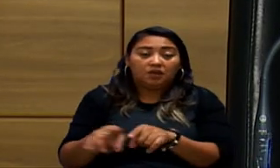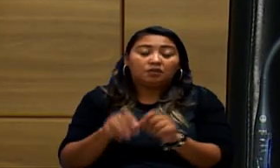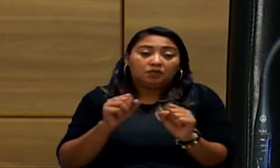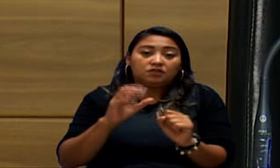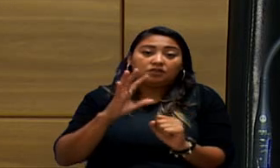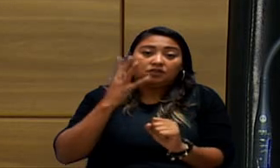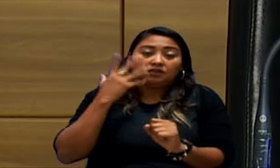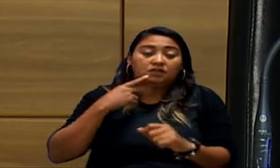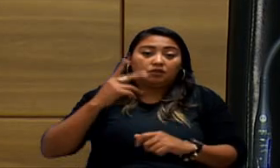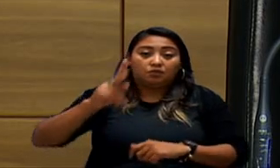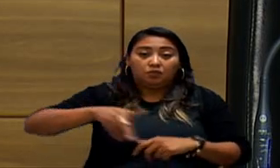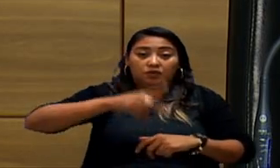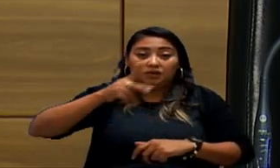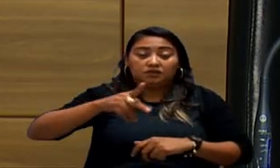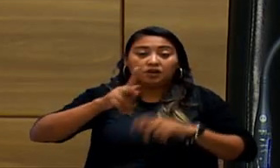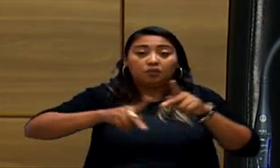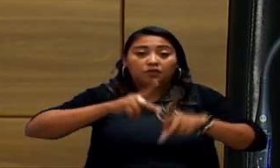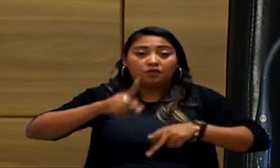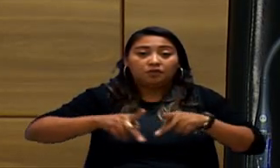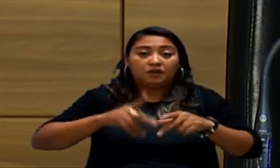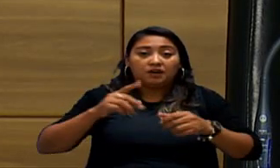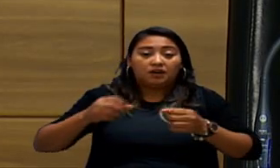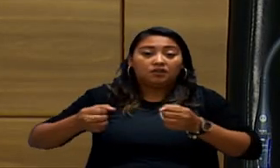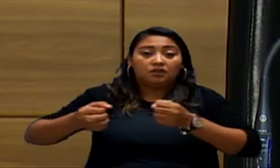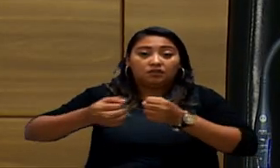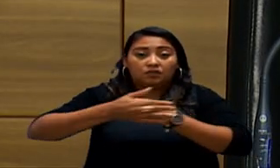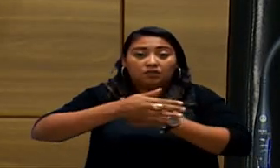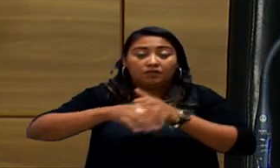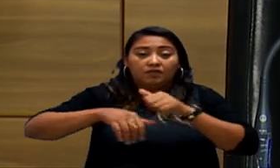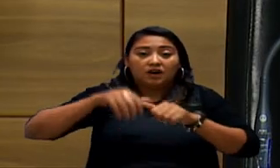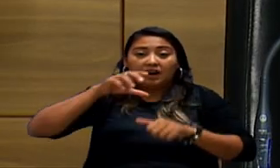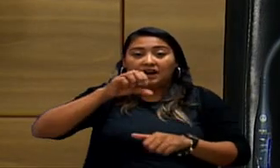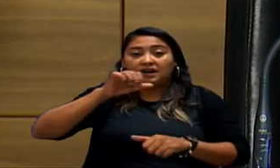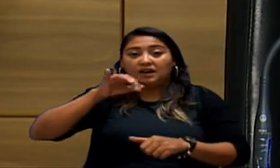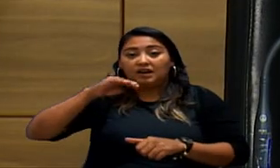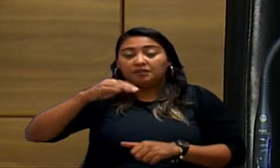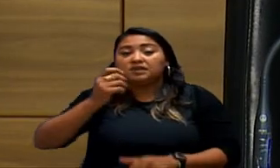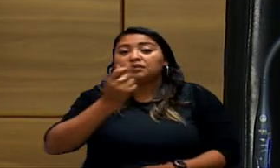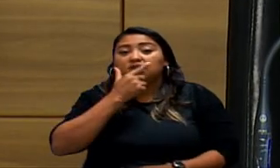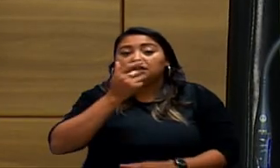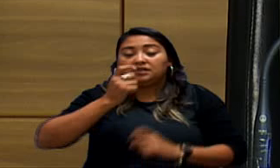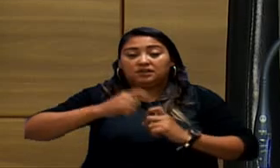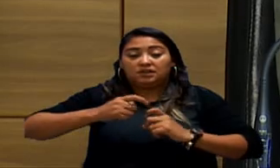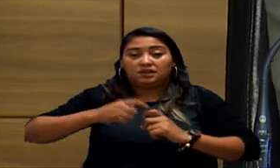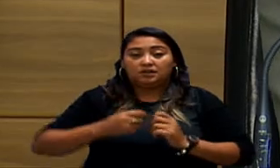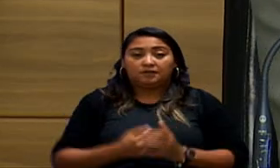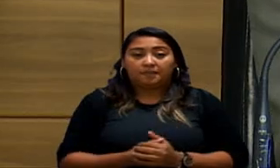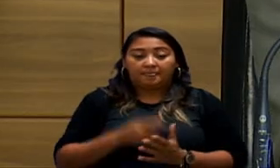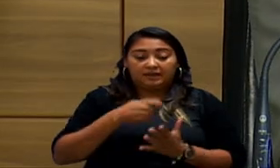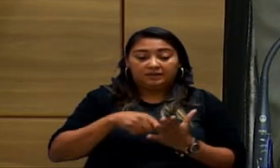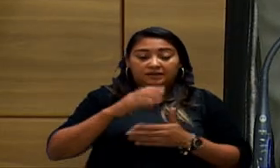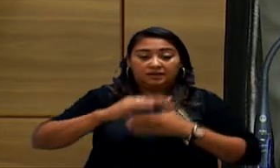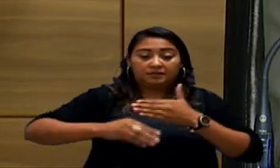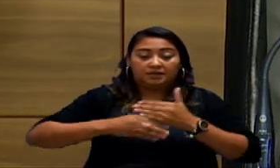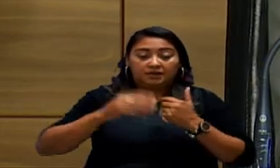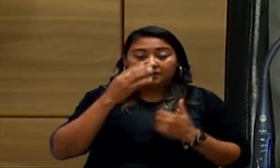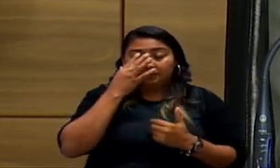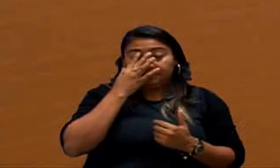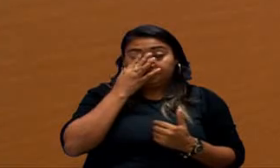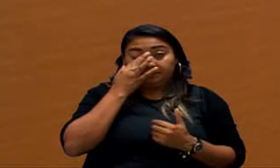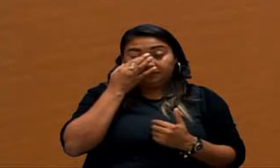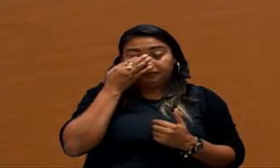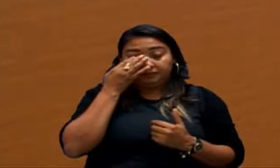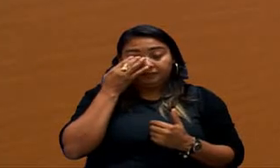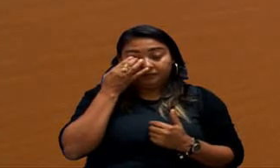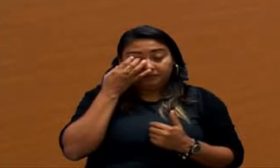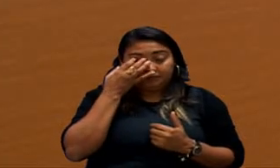de políticas públicas desatualizados a cannabis sativa medicinal. Aí está assinada a emenda. E daí o